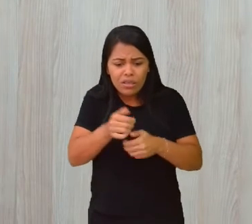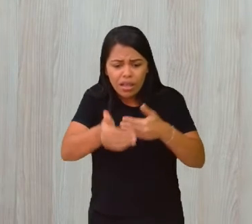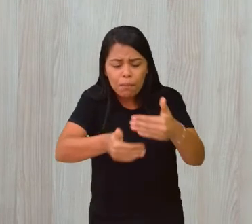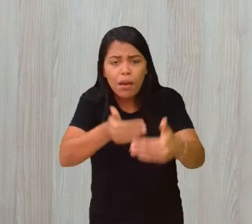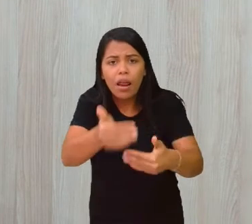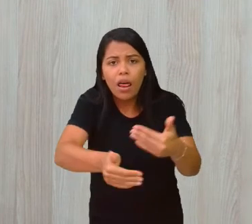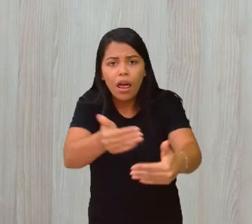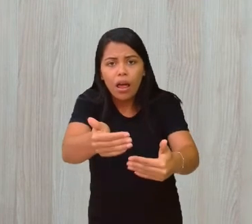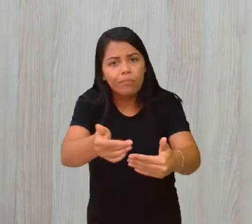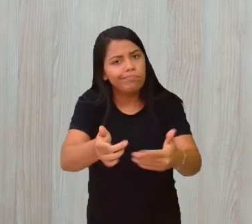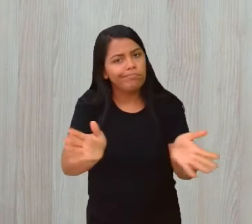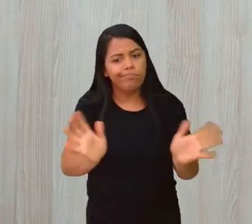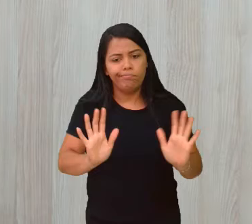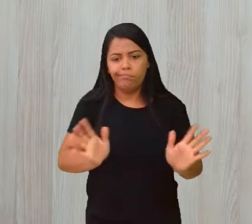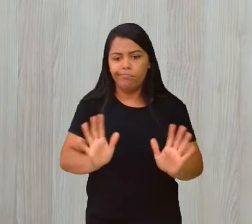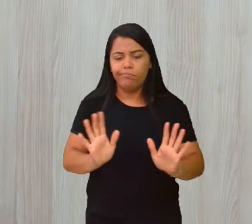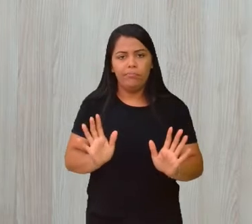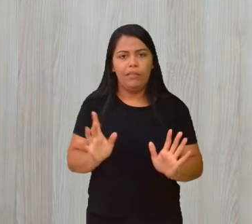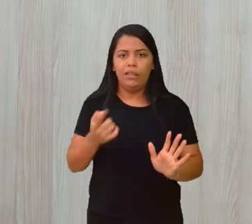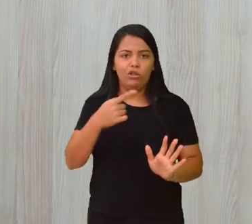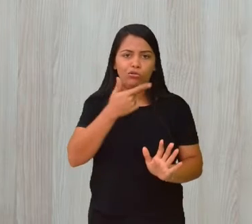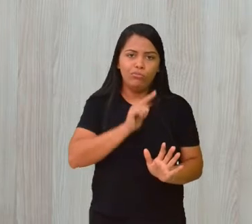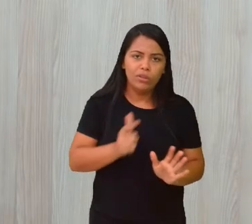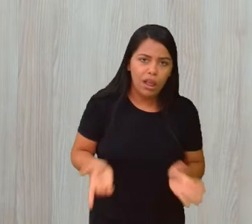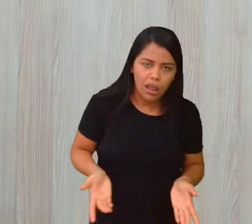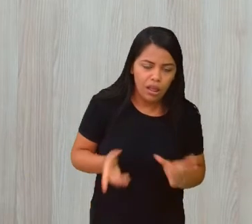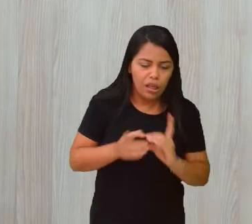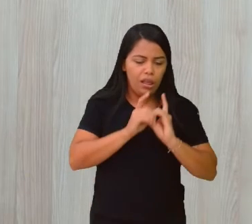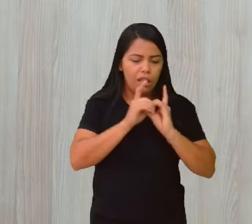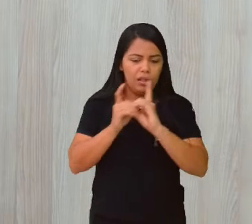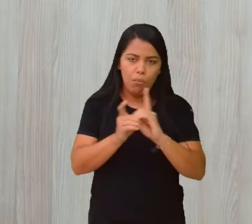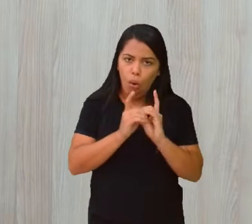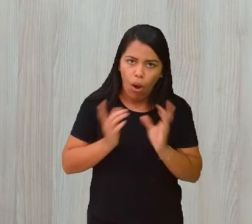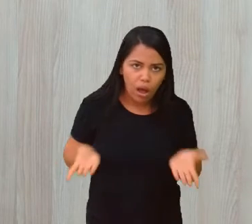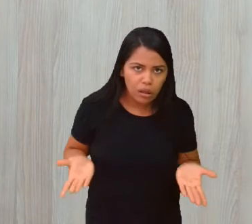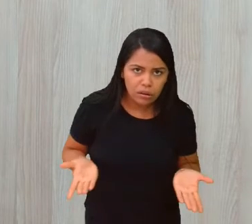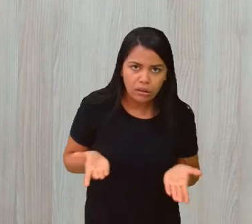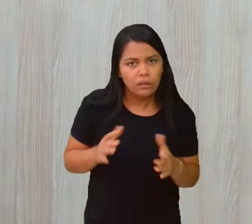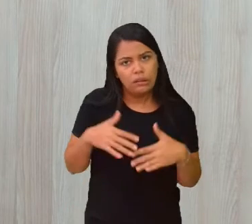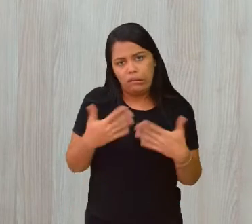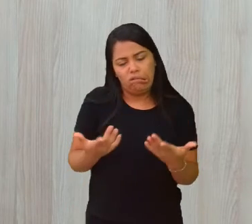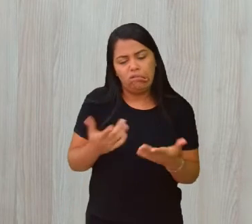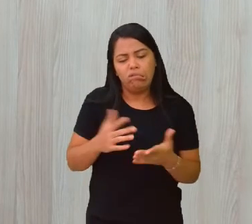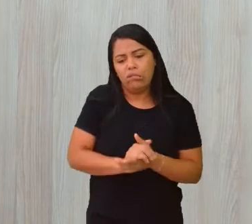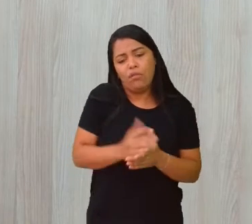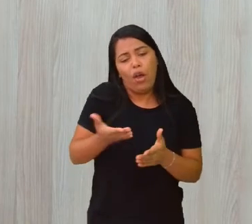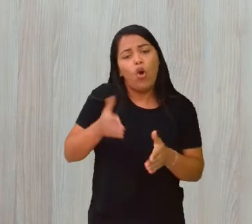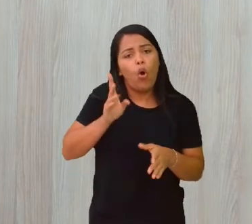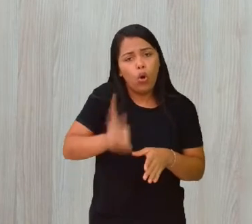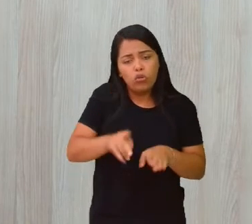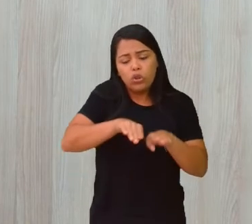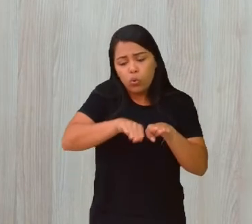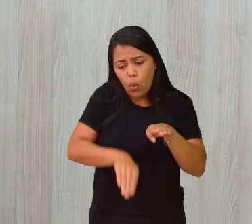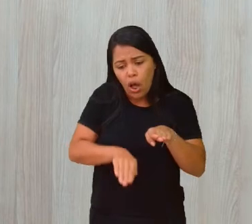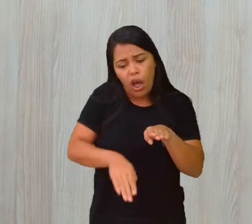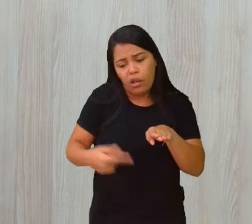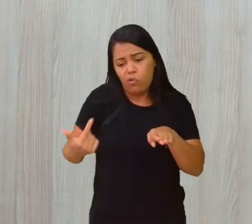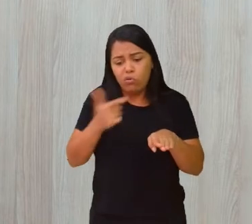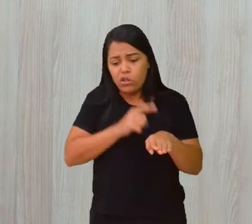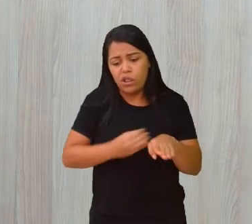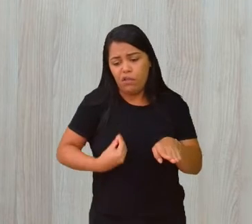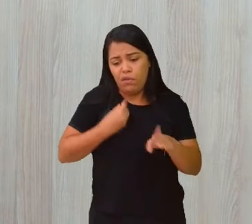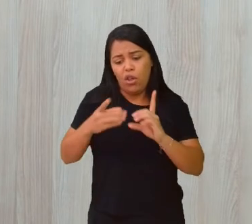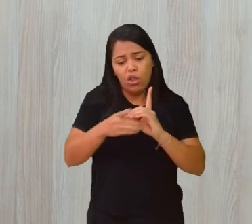nesses aspectos, a gente de fato vai estar aí, né, nesse déficit e não vai viver de fato